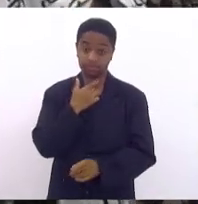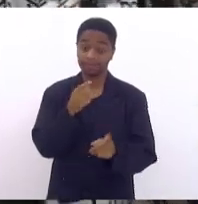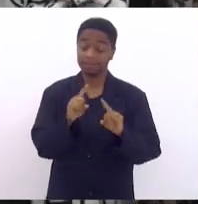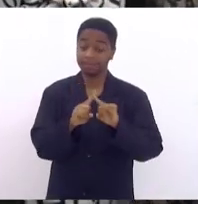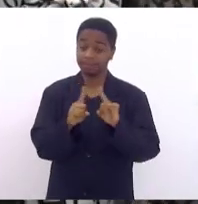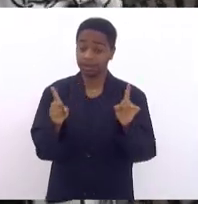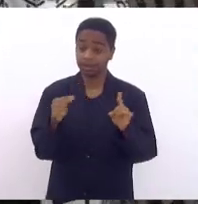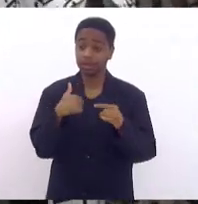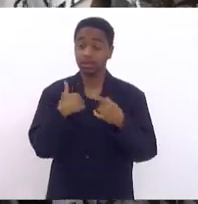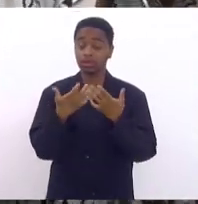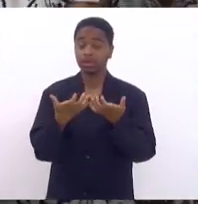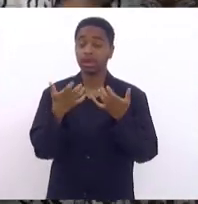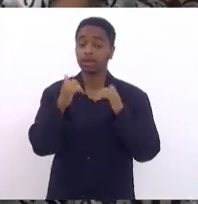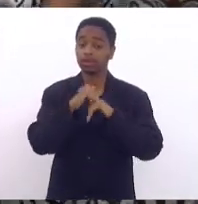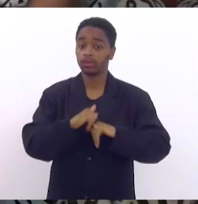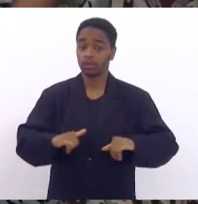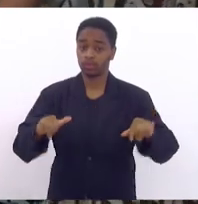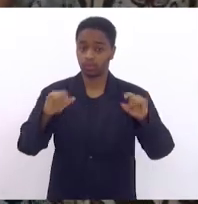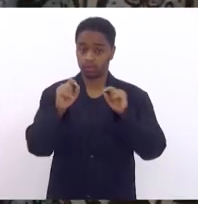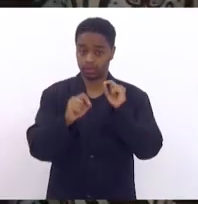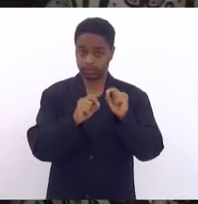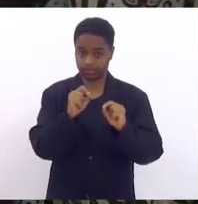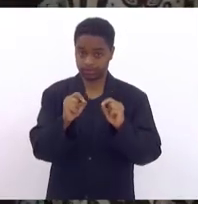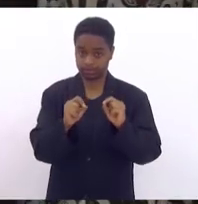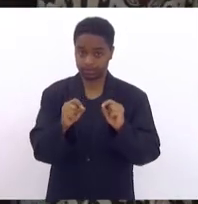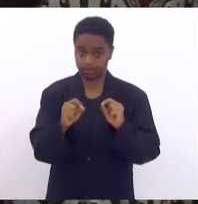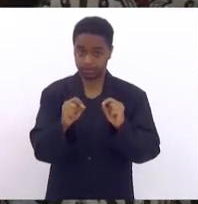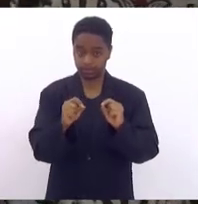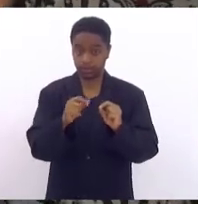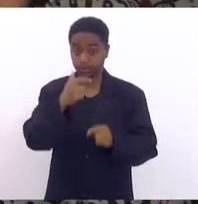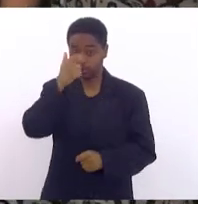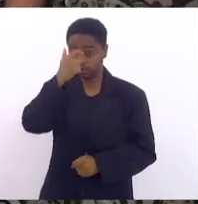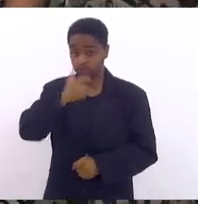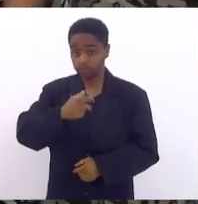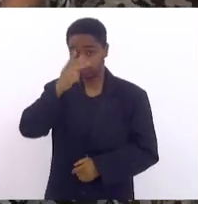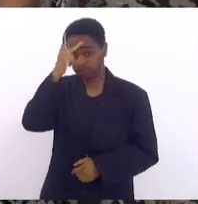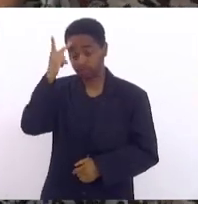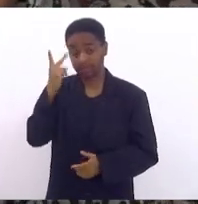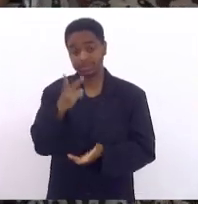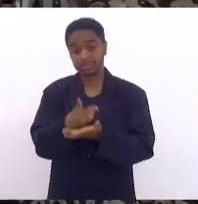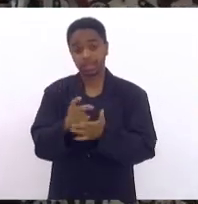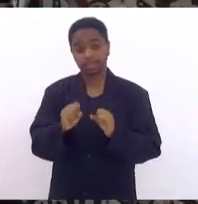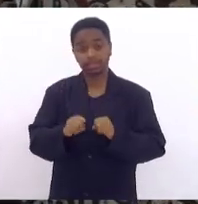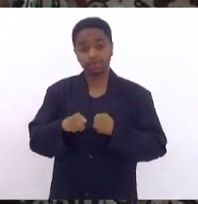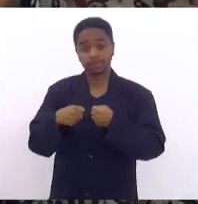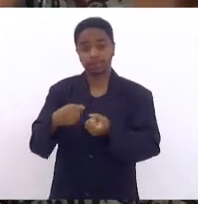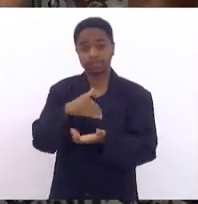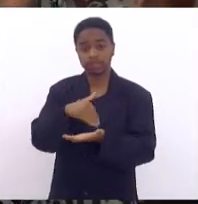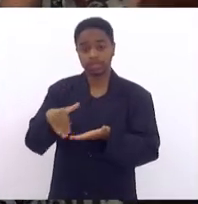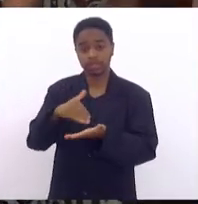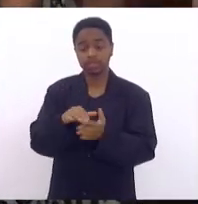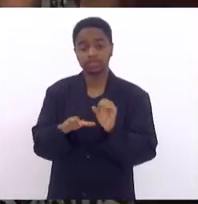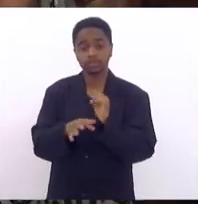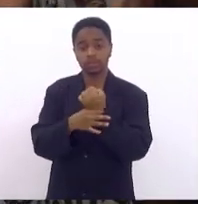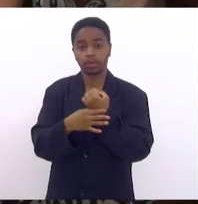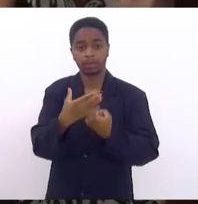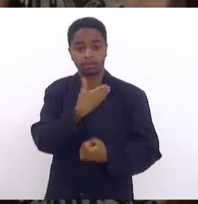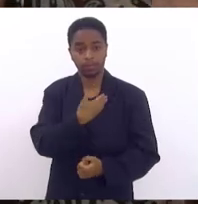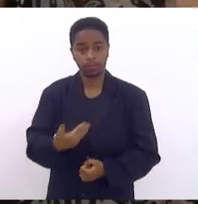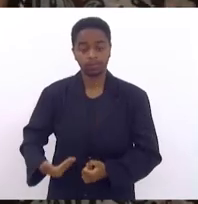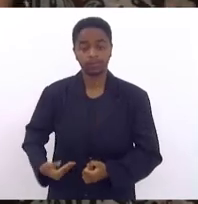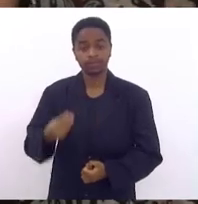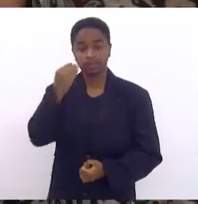o que eu quero dizer é o seguinte: eu sou daqueles que sempre defendi uma Secretaria de Segurança Pública para promover uma